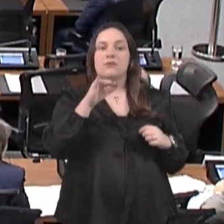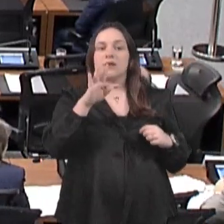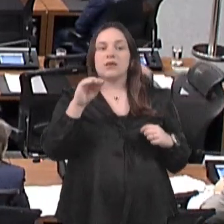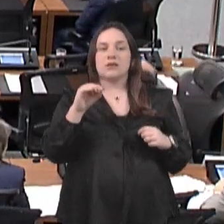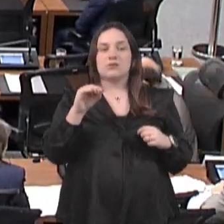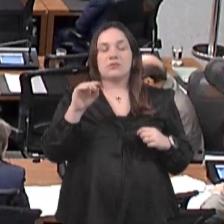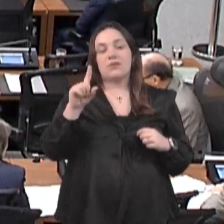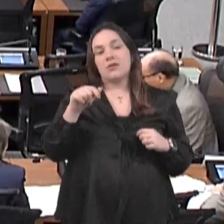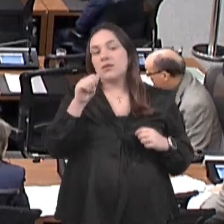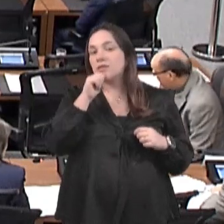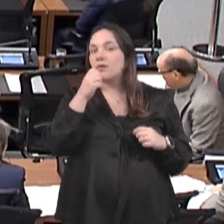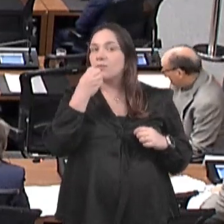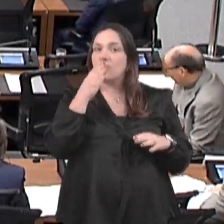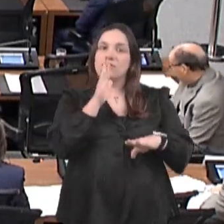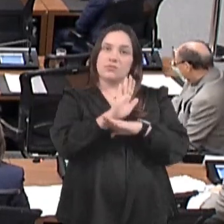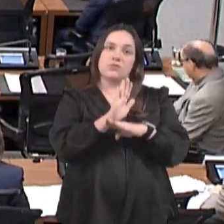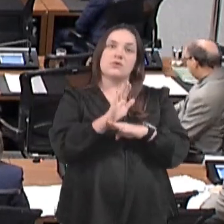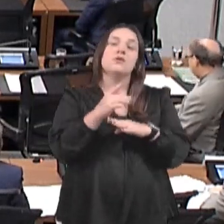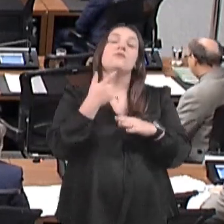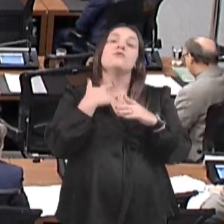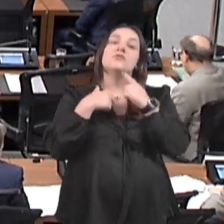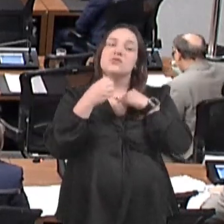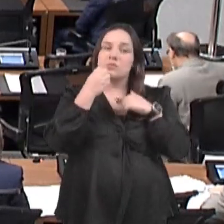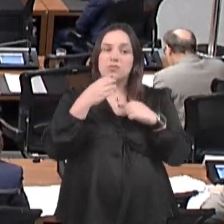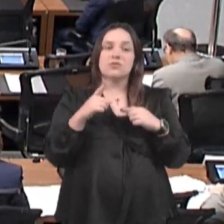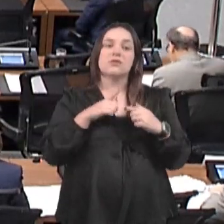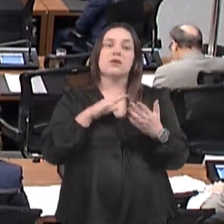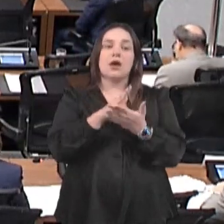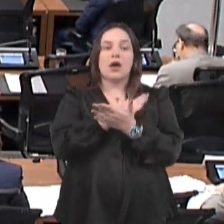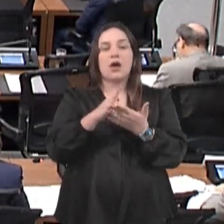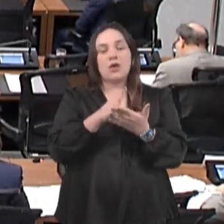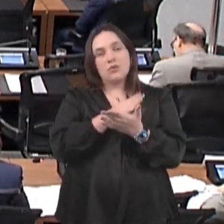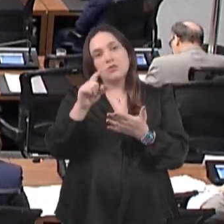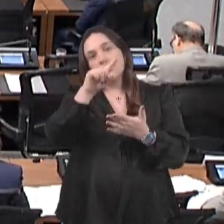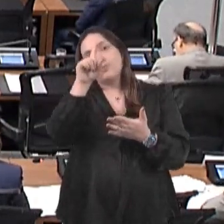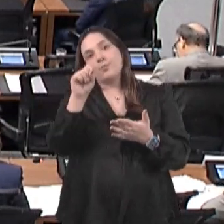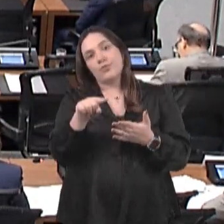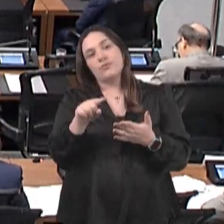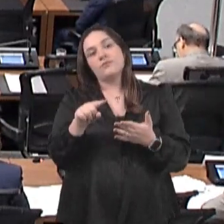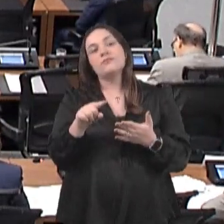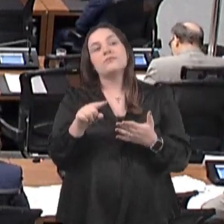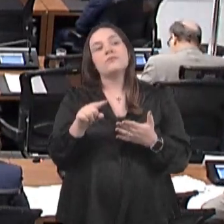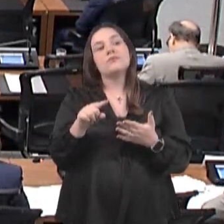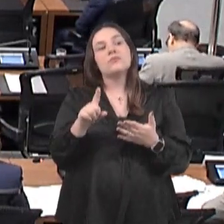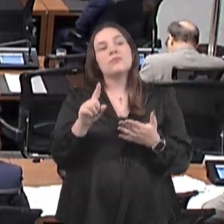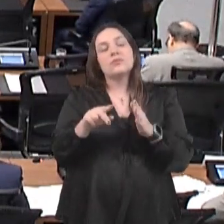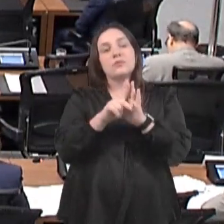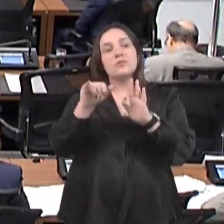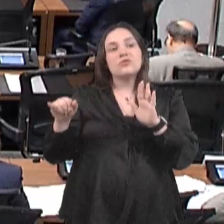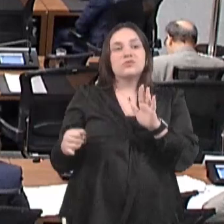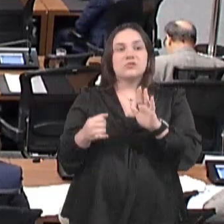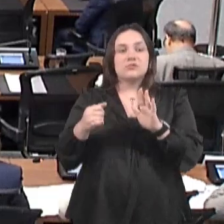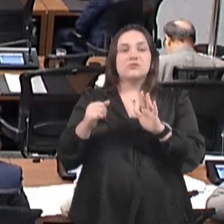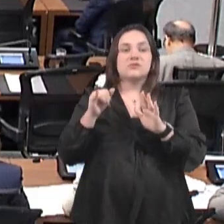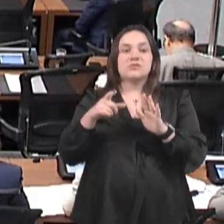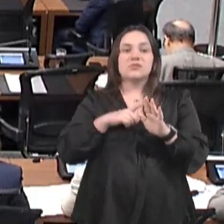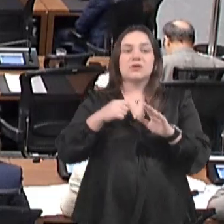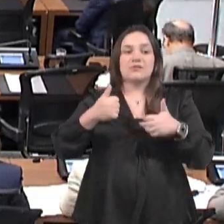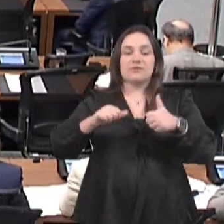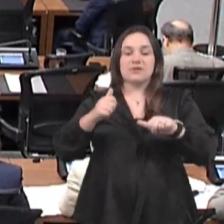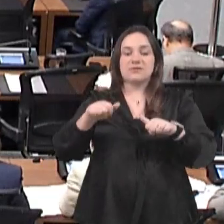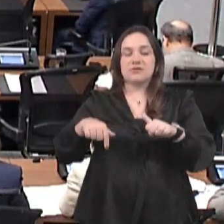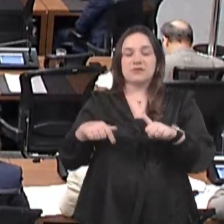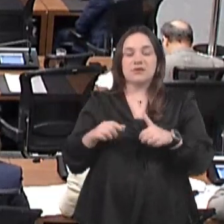mais benéfico ou bem intencionado que possa ser, mas algumas considerações a gente tem que fazer quando o projeto chega em plenário